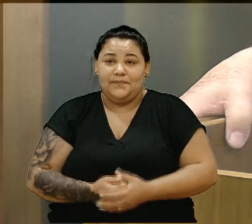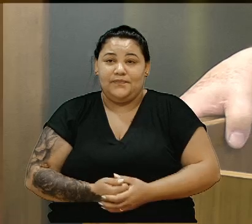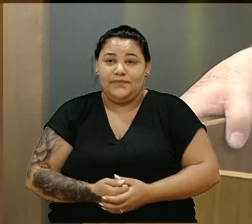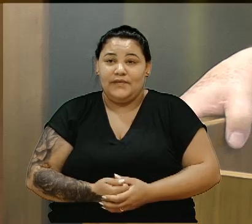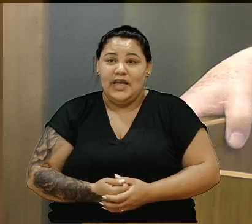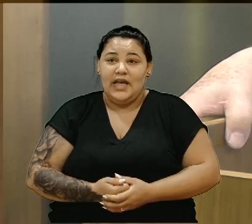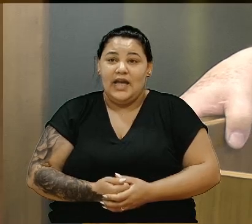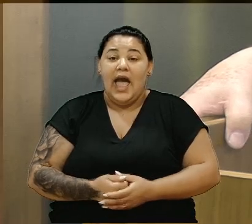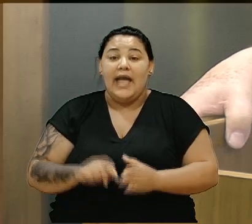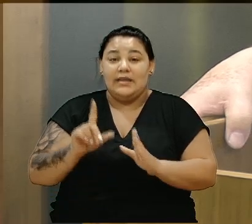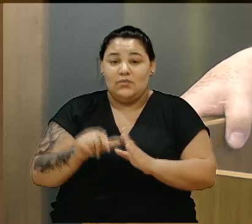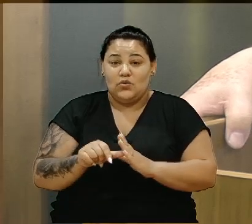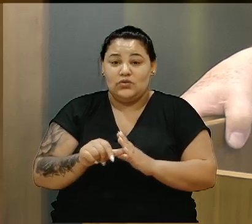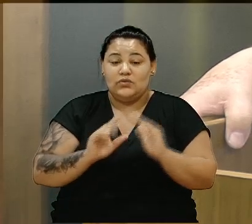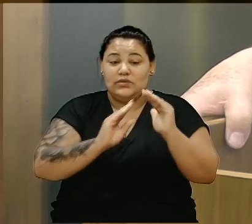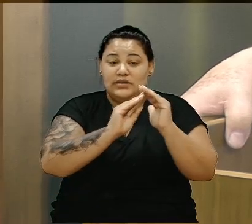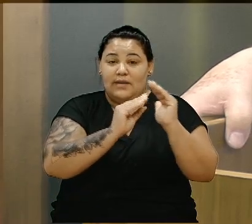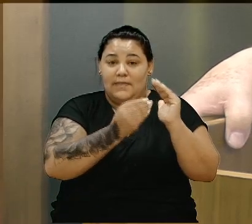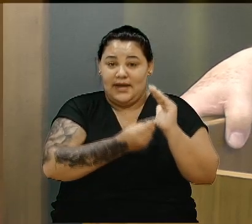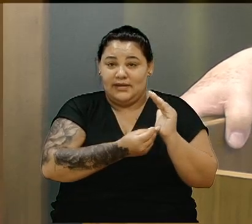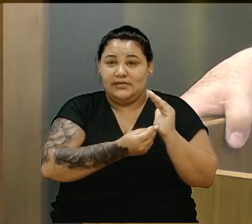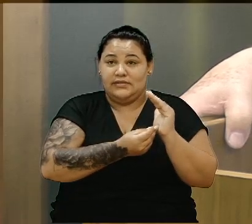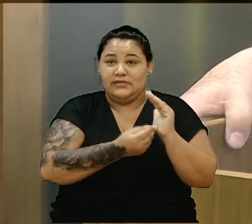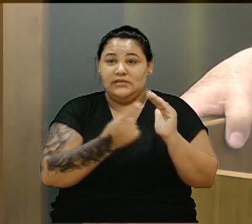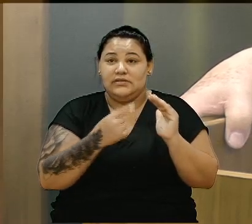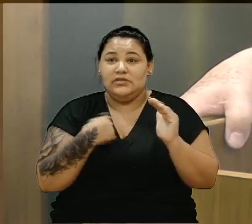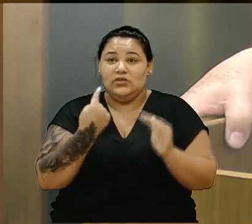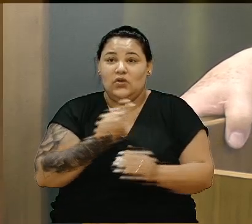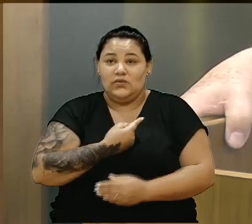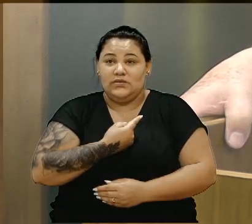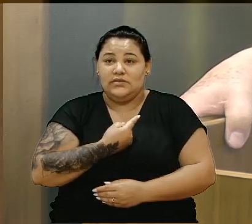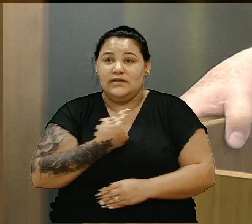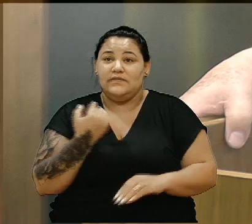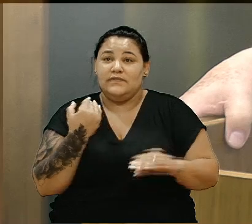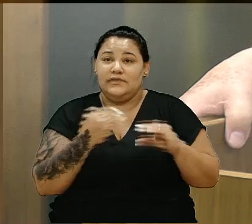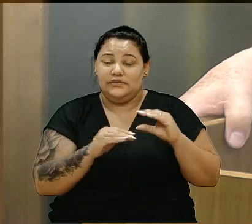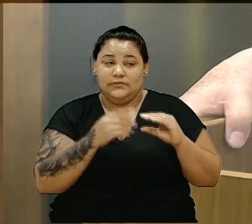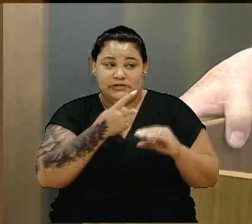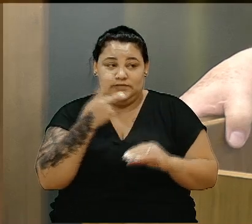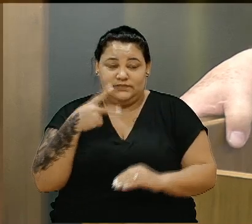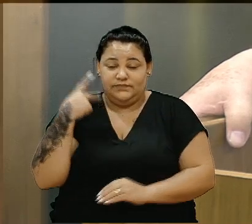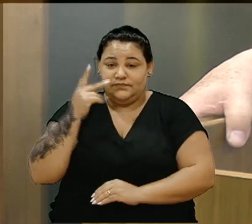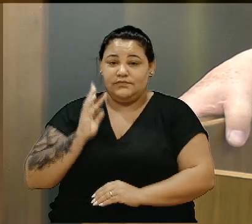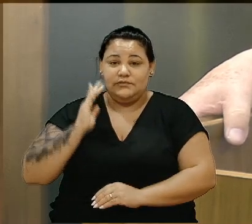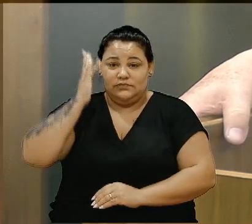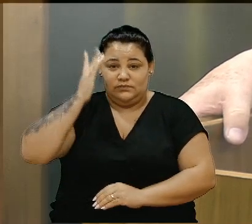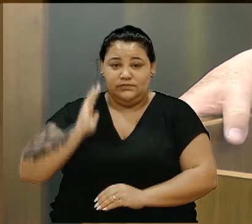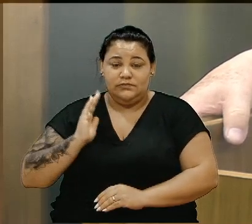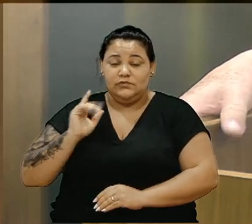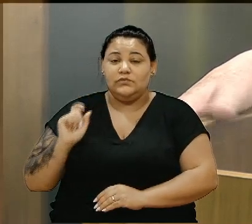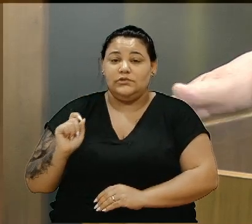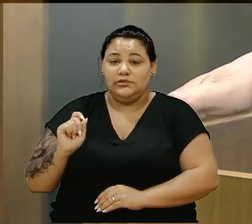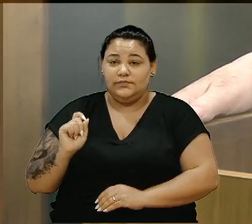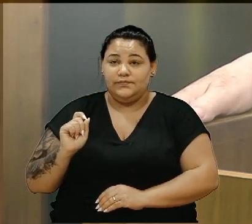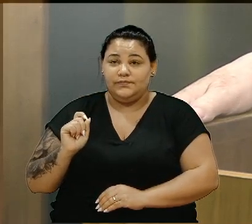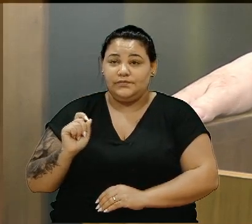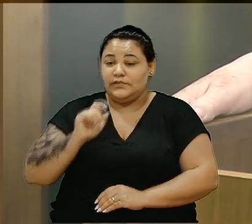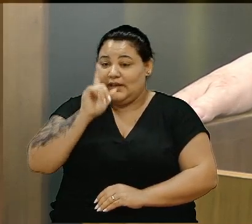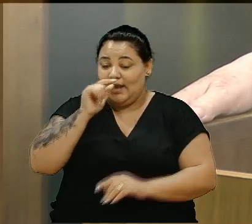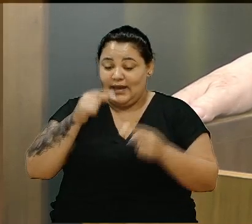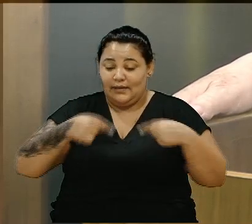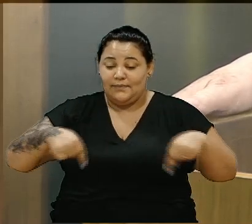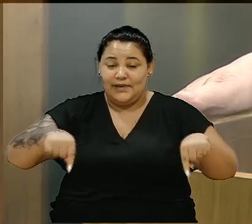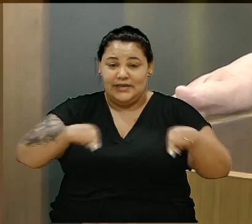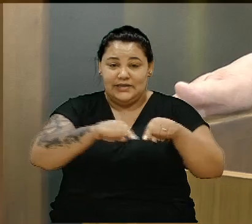SAMAI encaminhamos, então, a vereadora Daiane a orientação de que a represa São Miguel